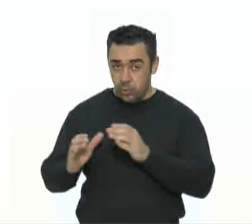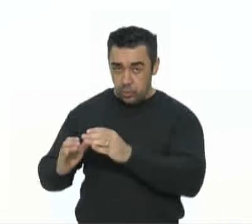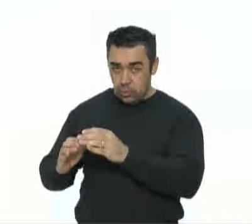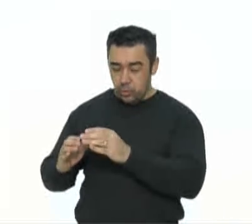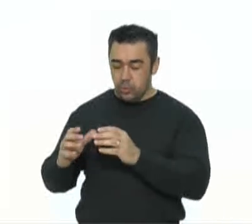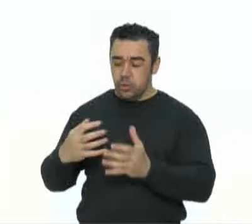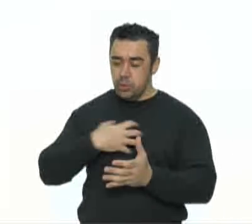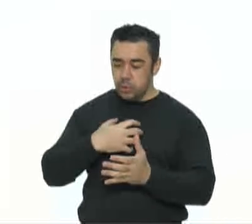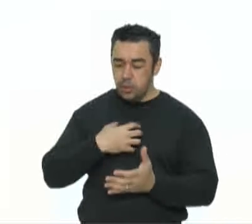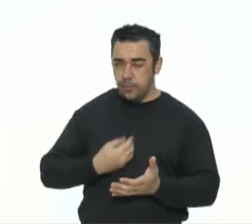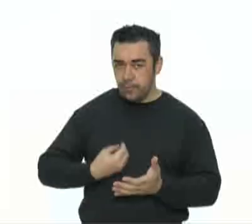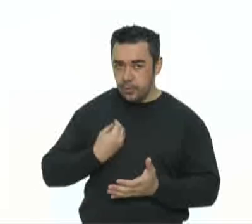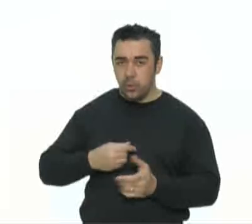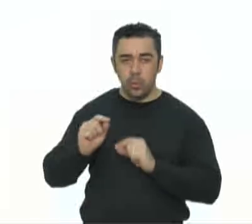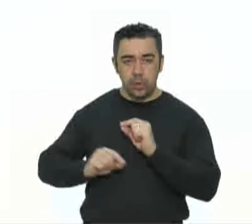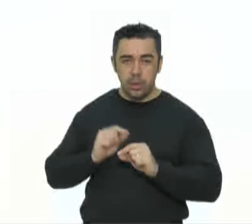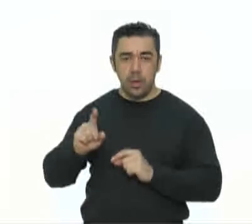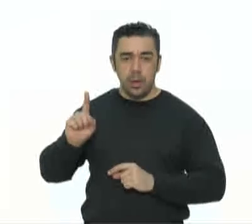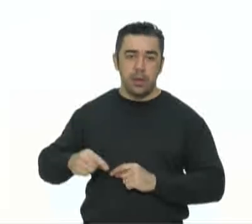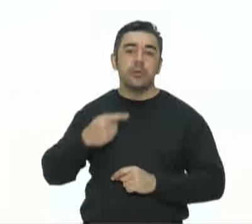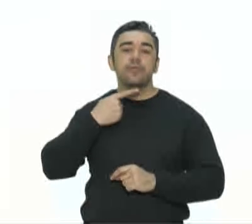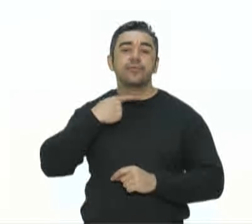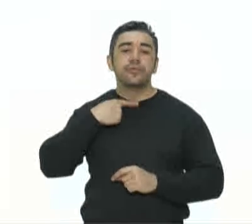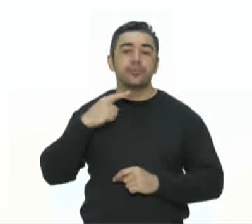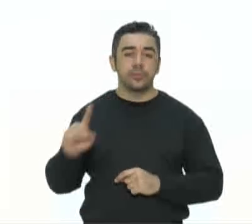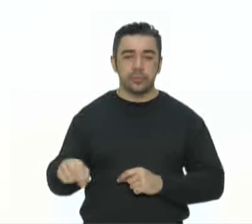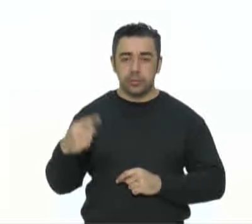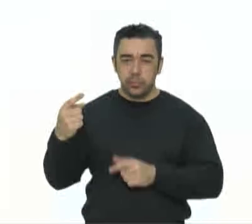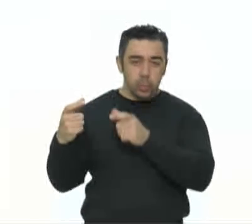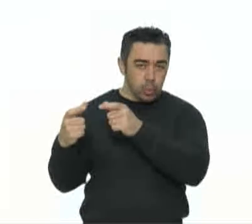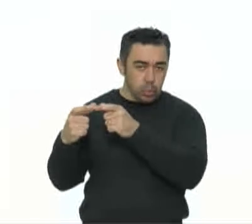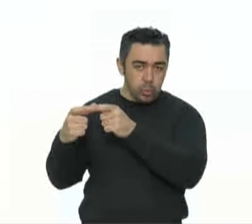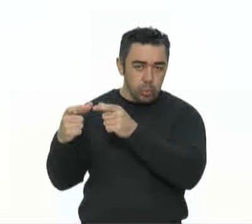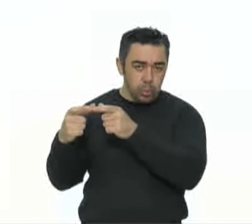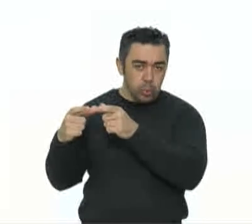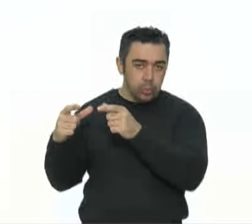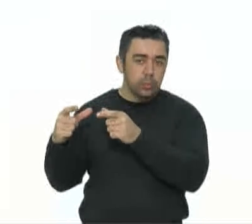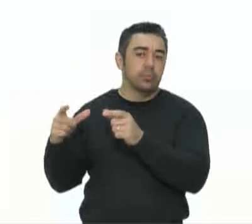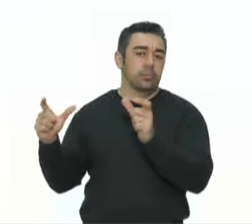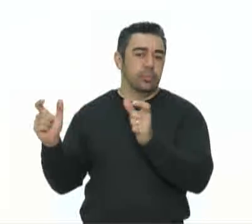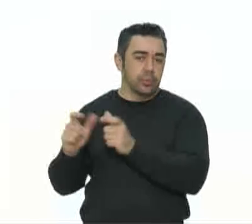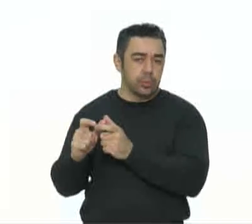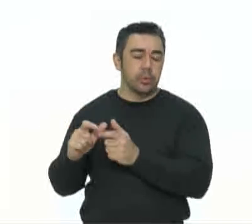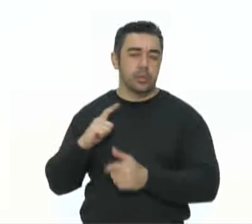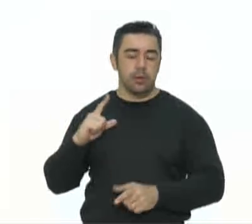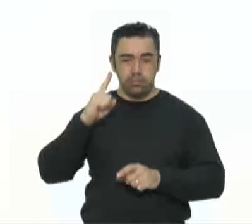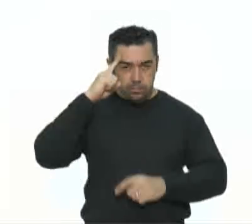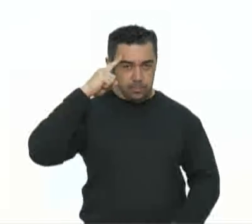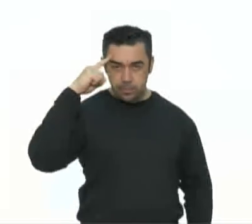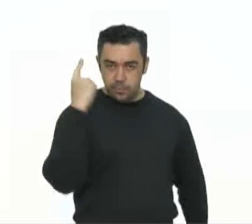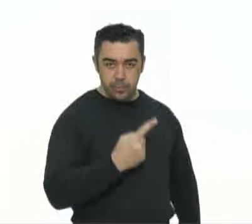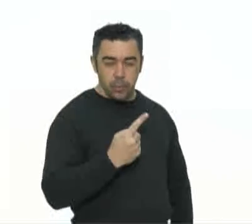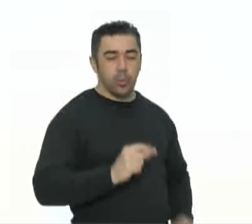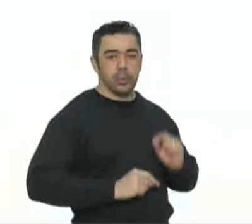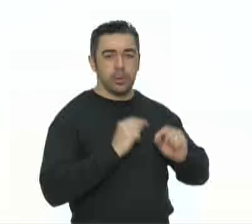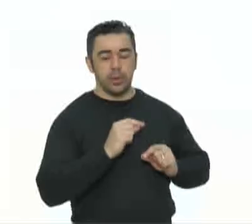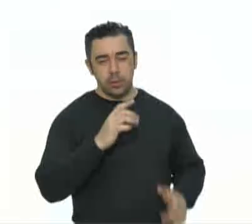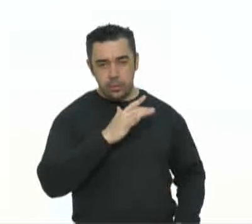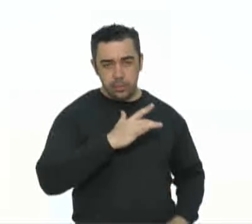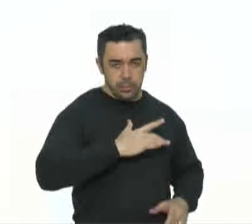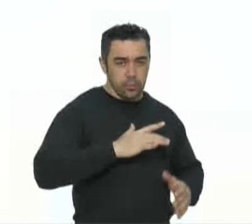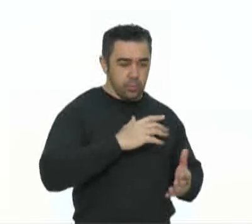de vida se baseia na vontade de uma minoria que se impõe à maioria pela